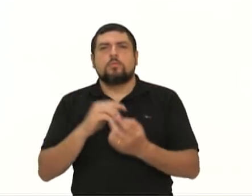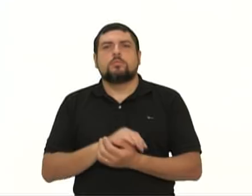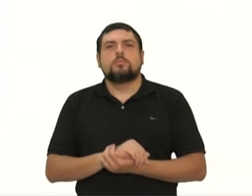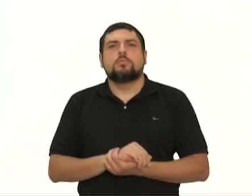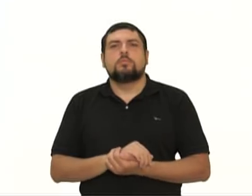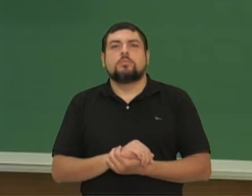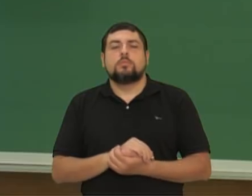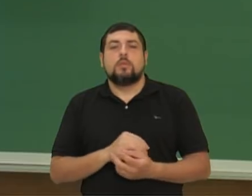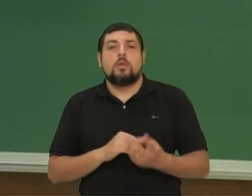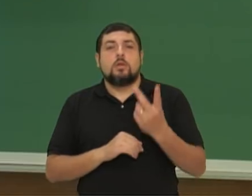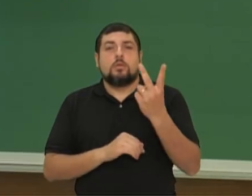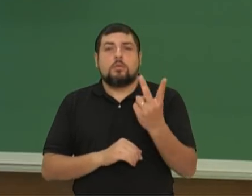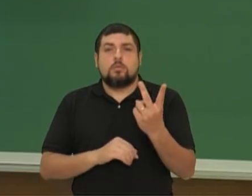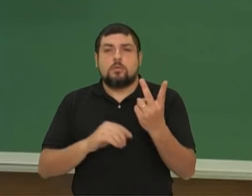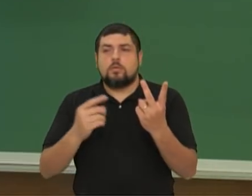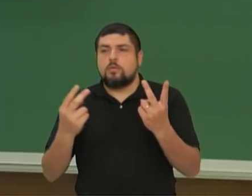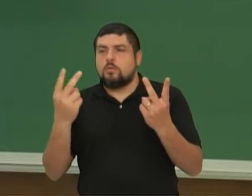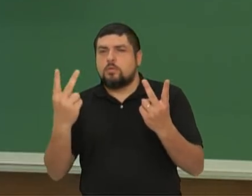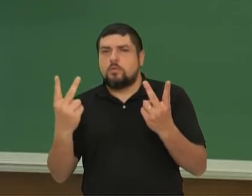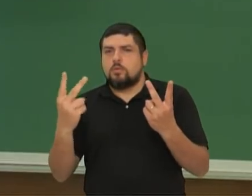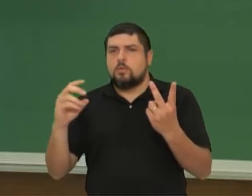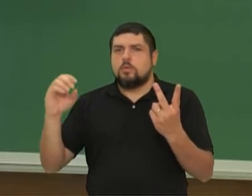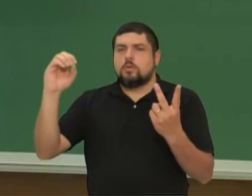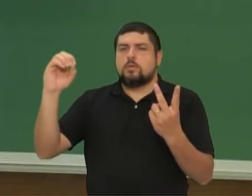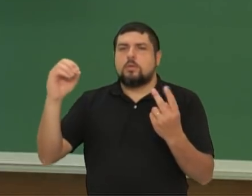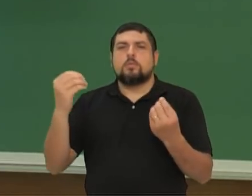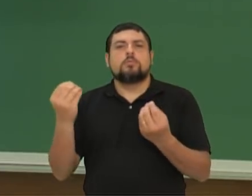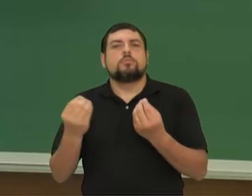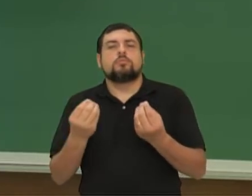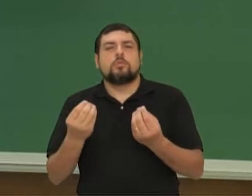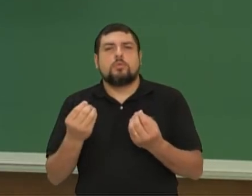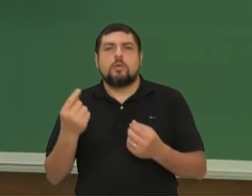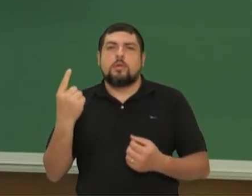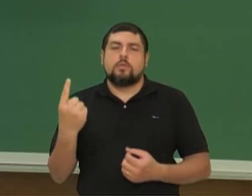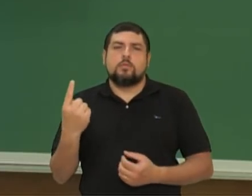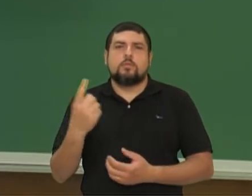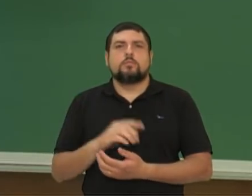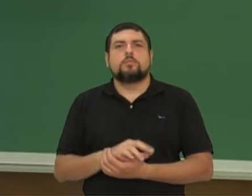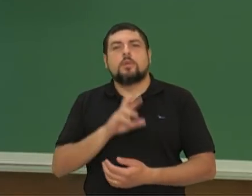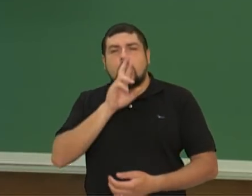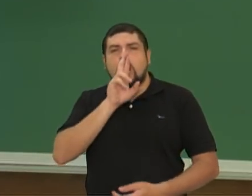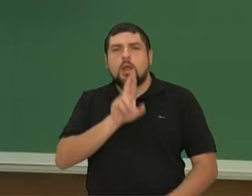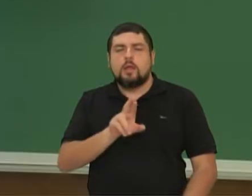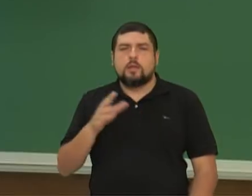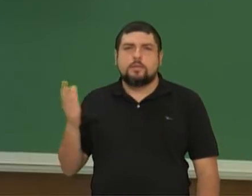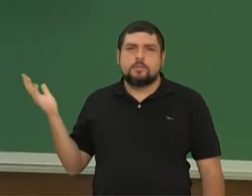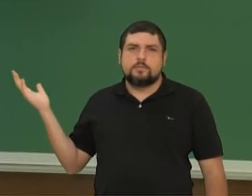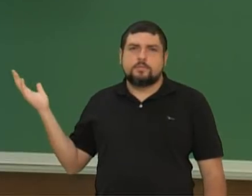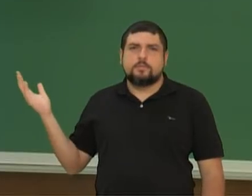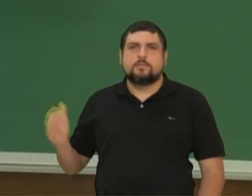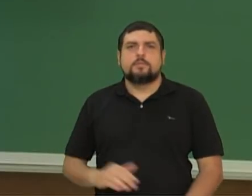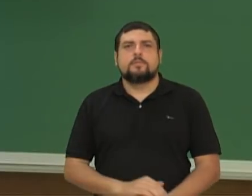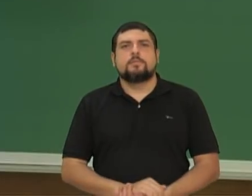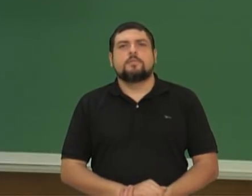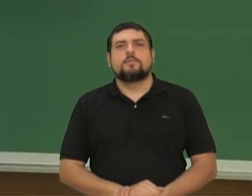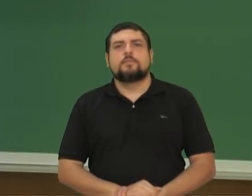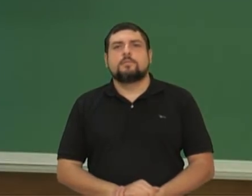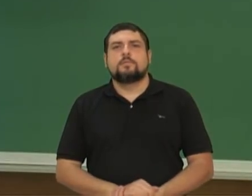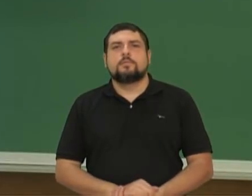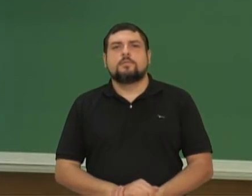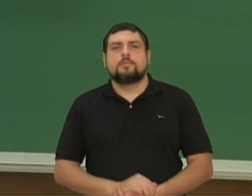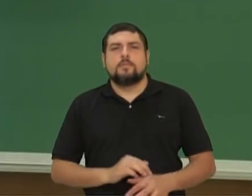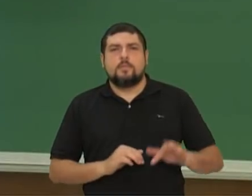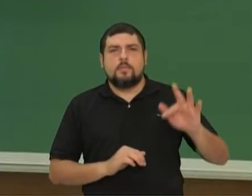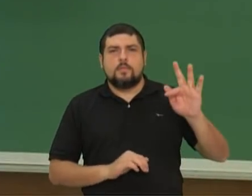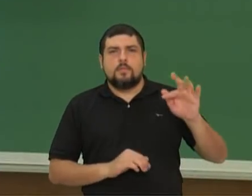é 2 elevado a 0? 2 elevado a 0 é 1. Então está aqui a resposta. F de 1/3 é